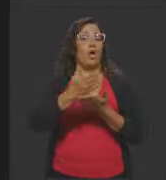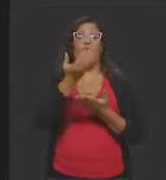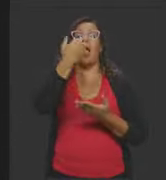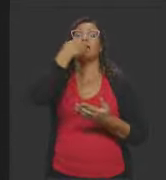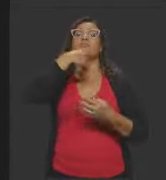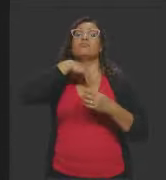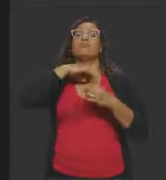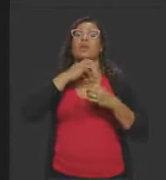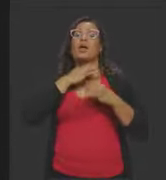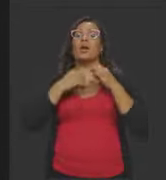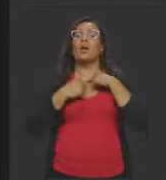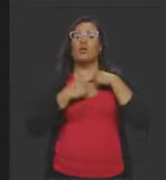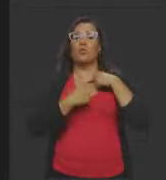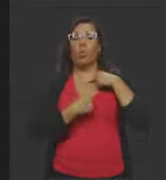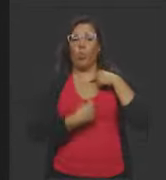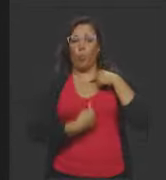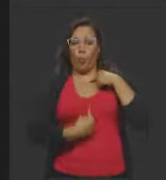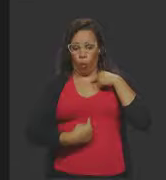o estômago.